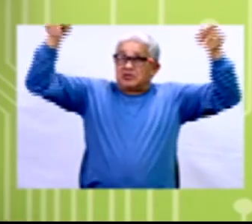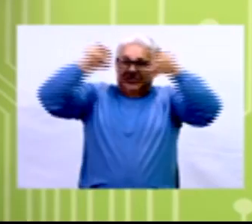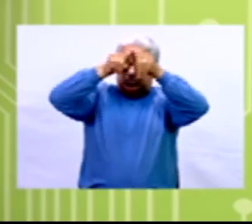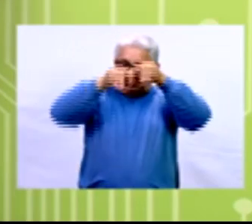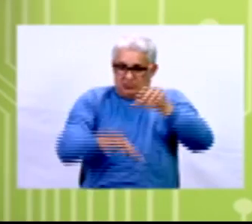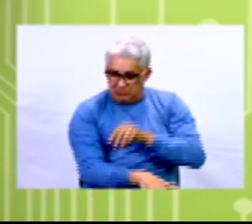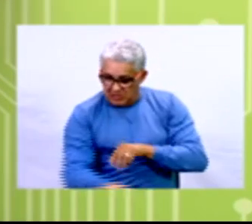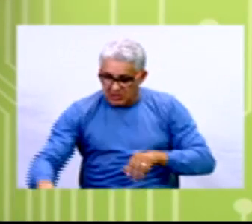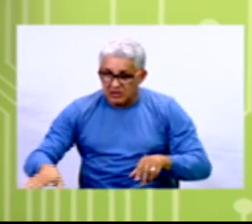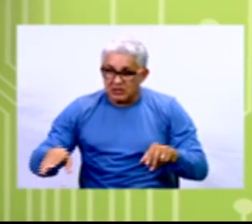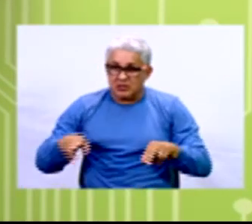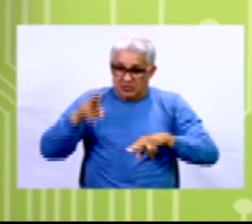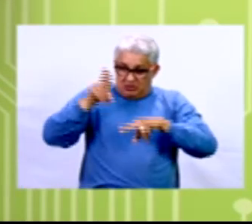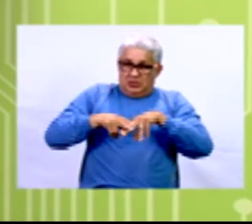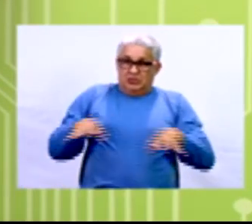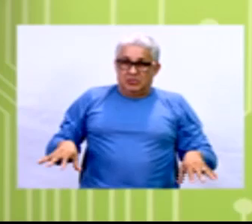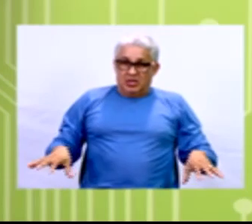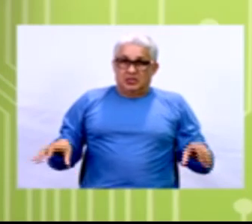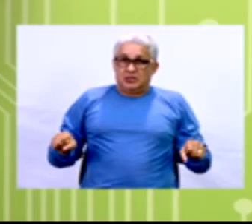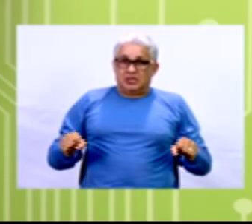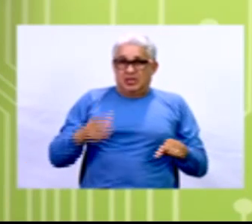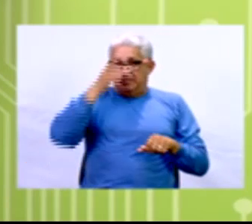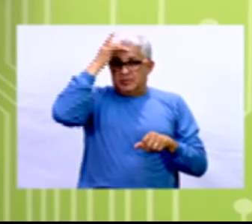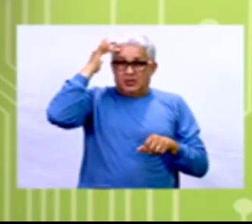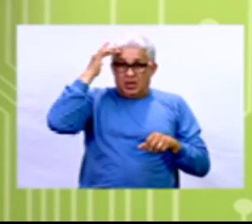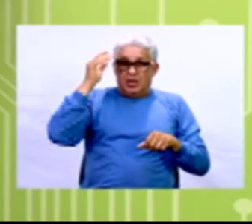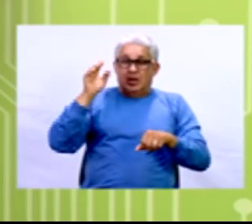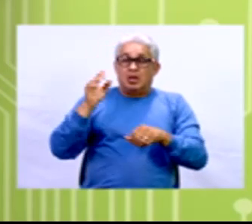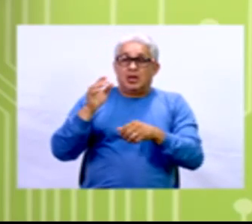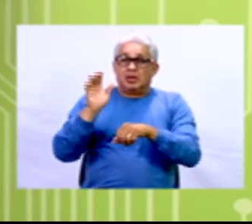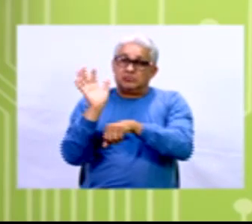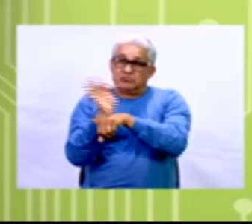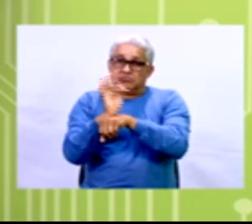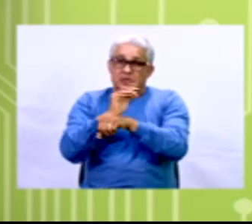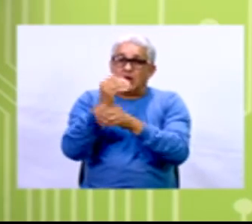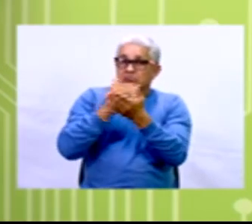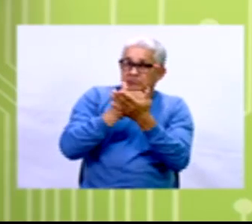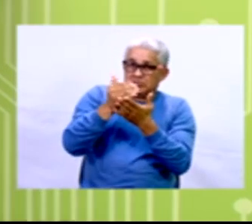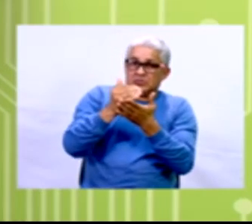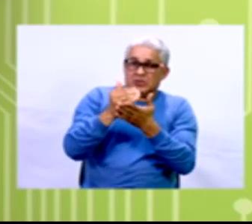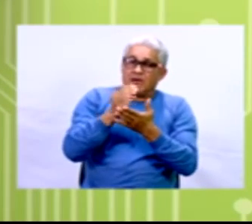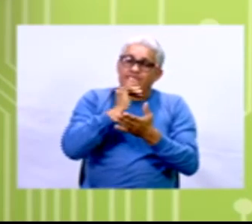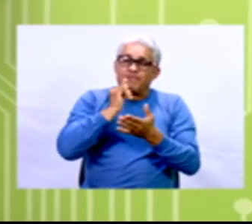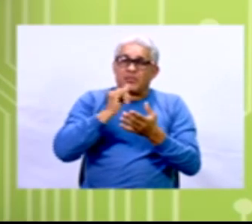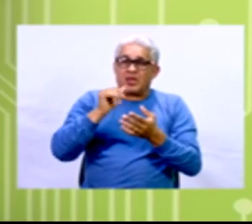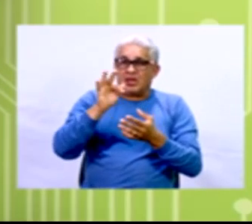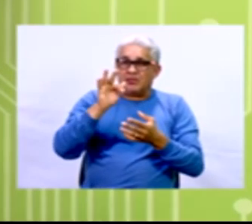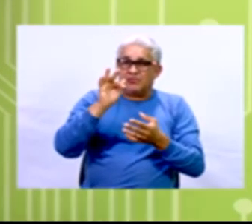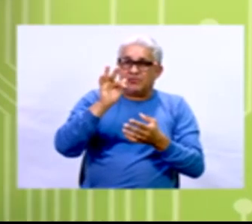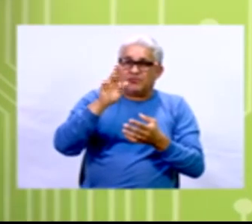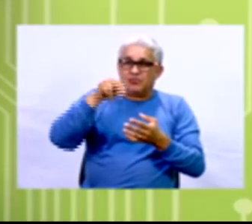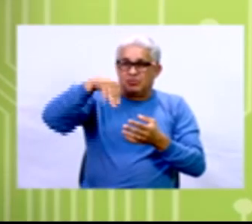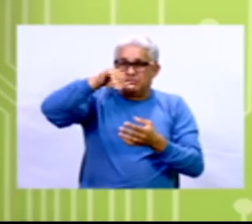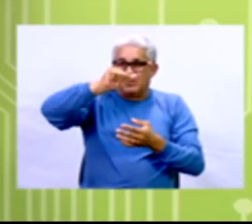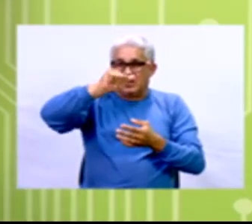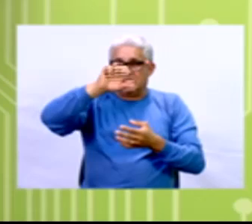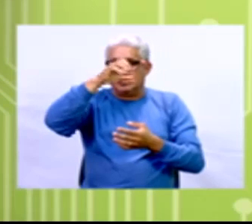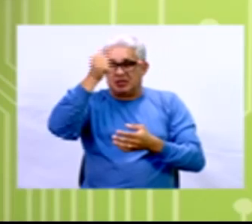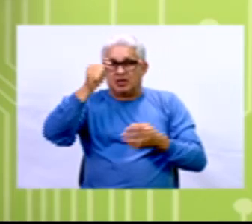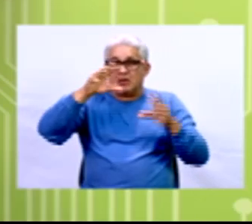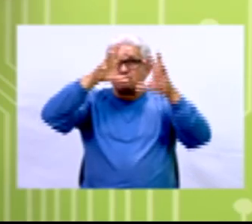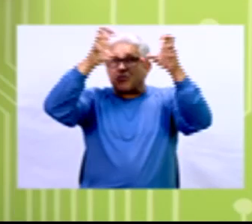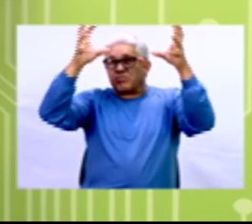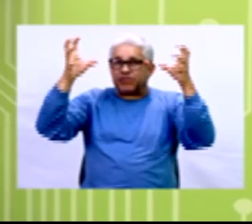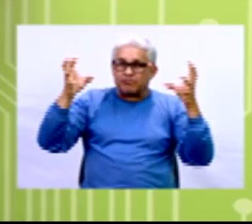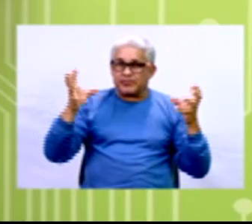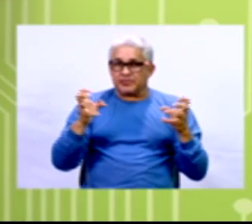poltrona, que faz com que, a hora que o filme passar, por exemplo, um elemento de fumaça, aquela estrutura